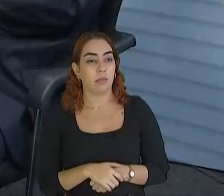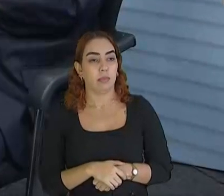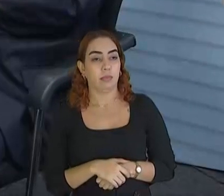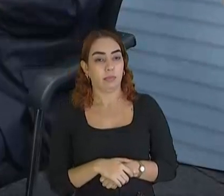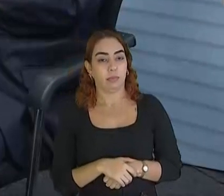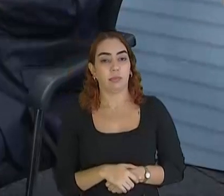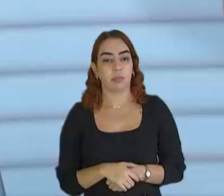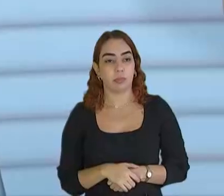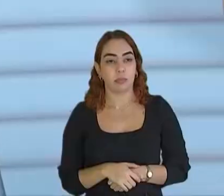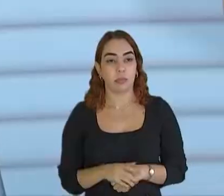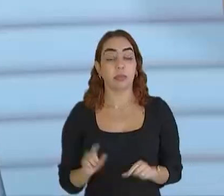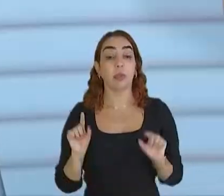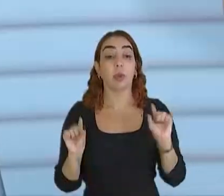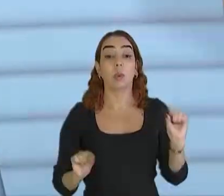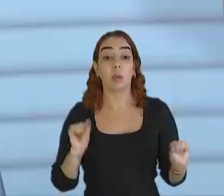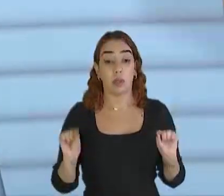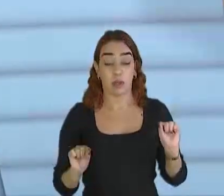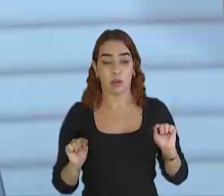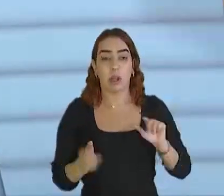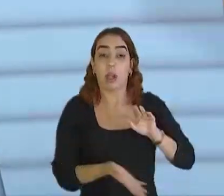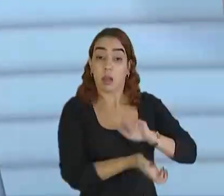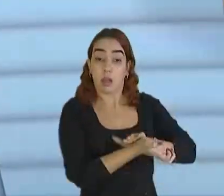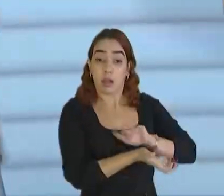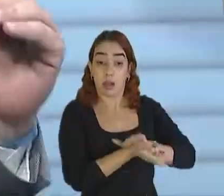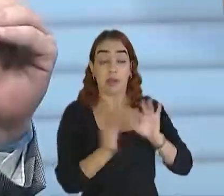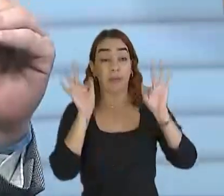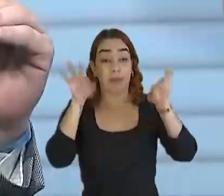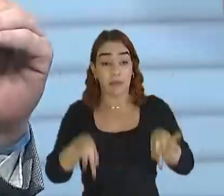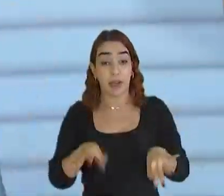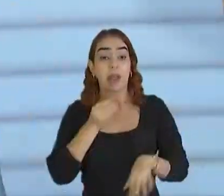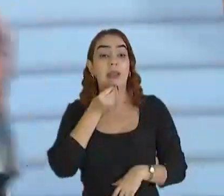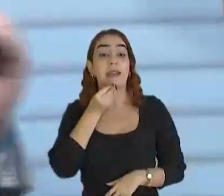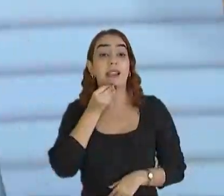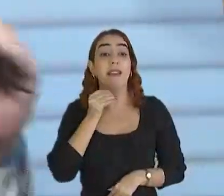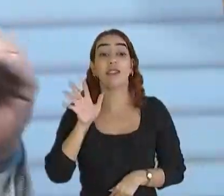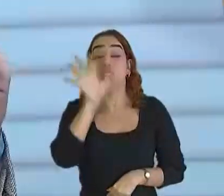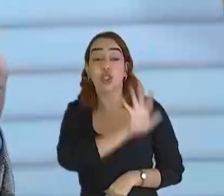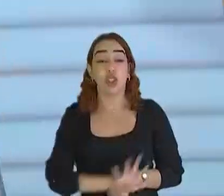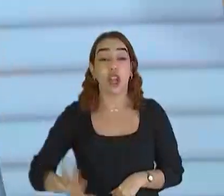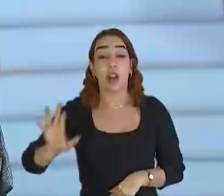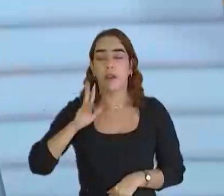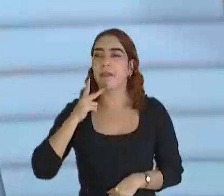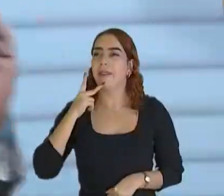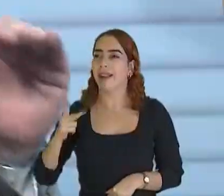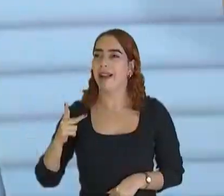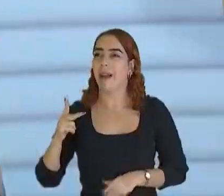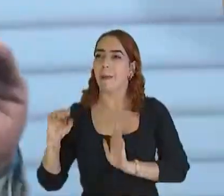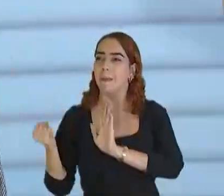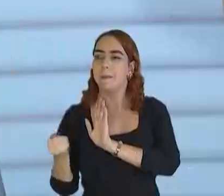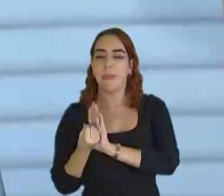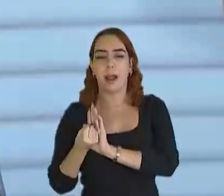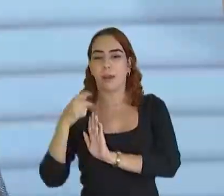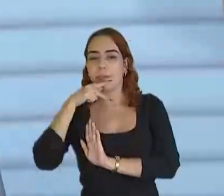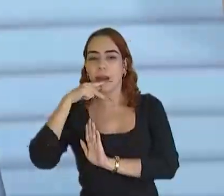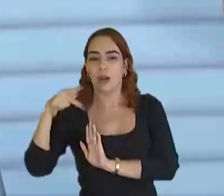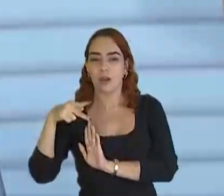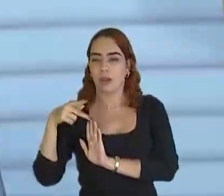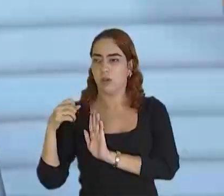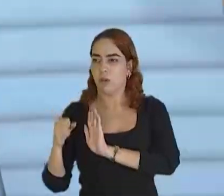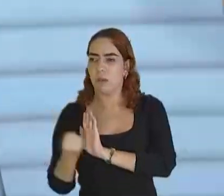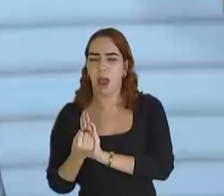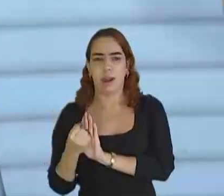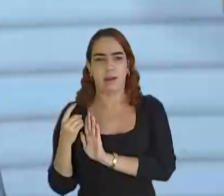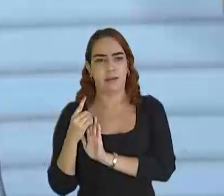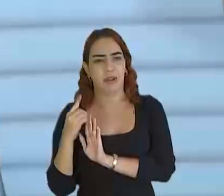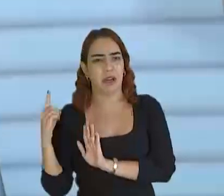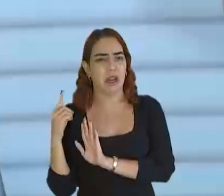Lutar por diminuir a corrupção tem que ser uma luta de todos nós. Sim. Não tem que ser patrimônio, né, ideológico de e um ninguém de ninguém é vestal nisso, né? Tem